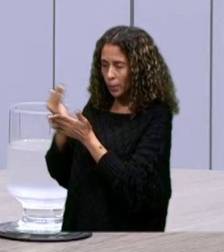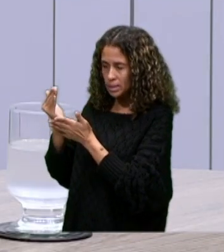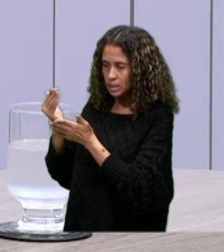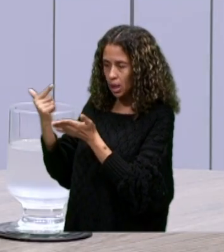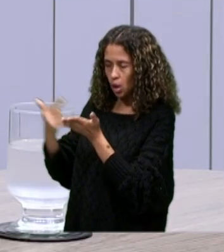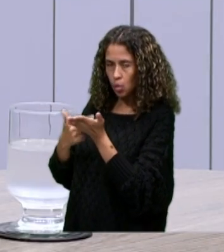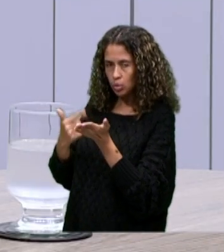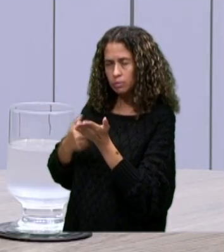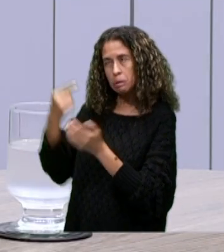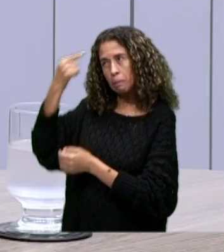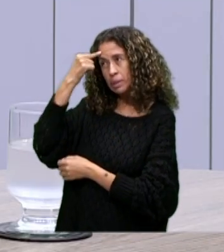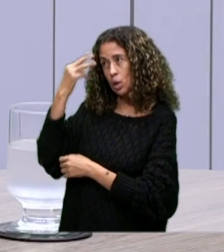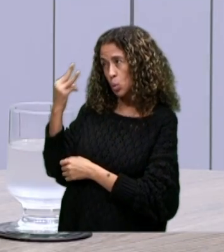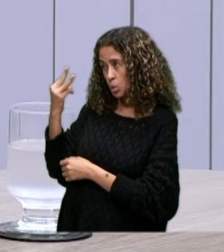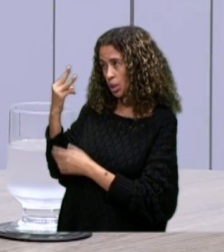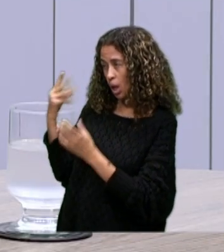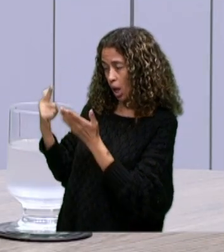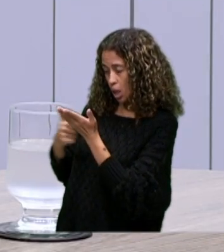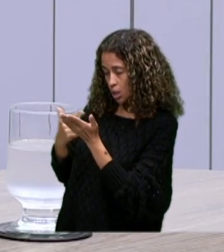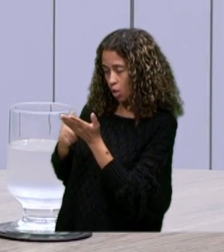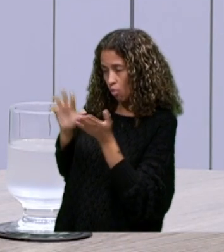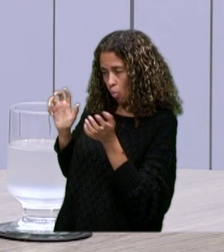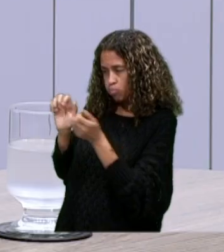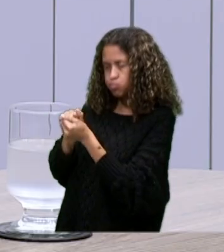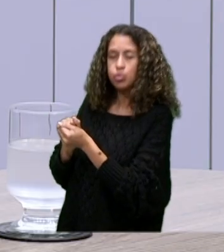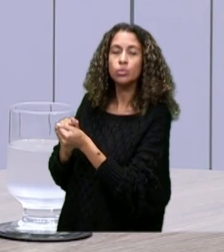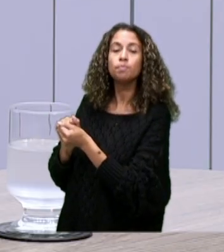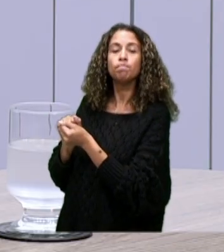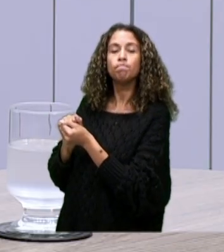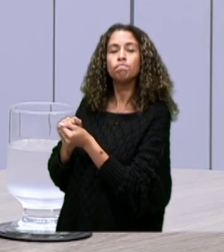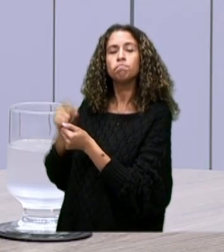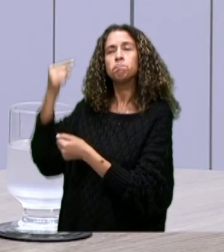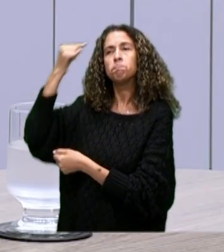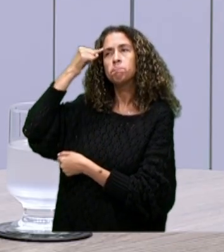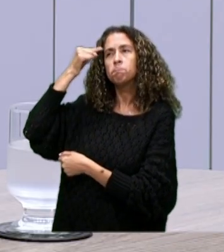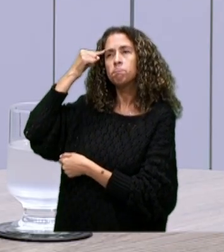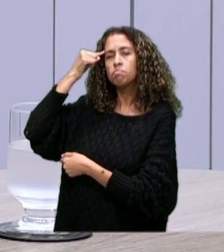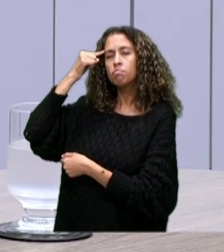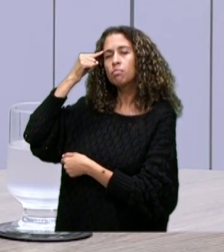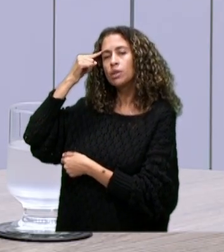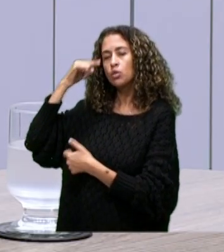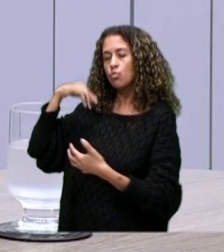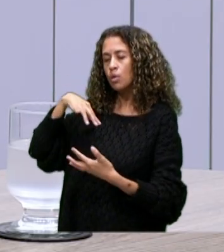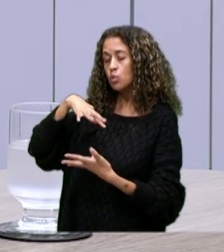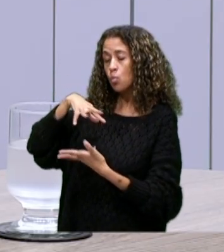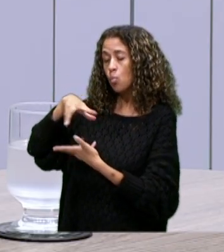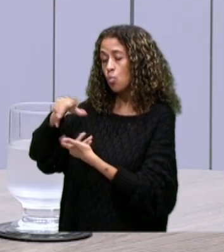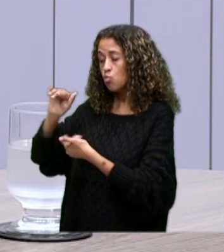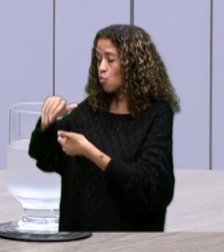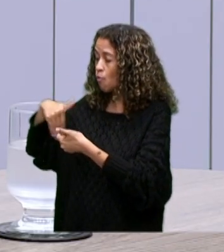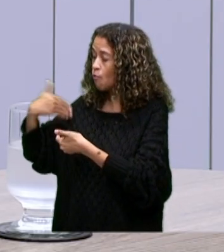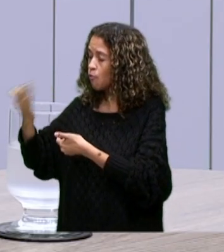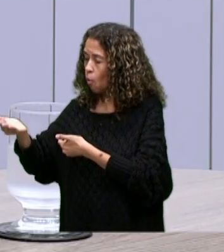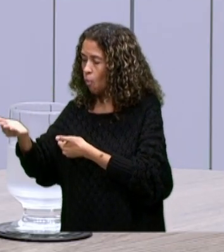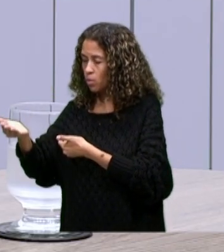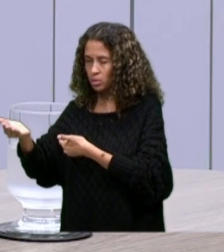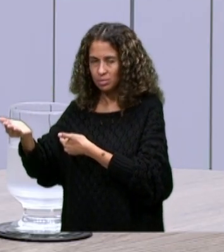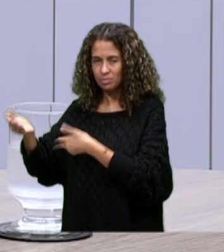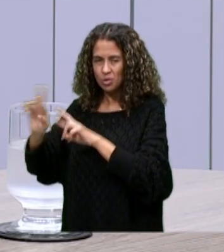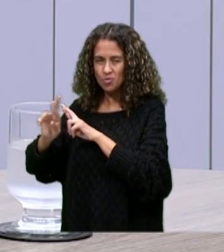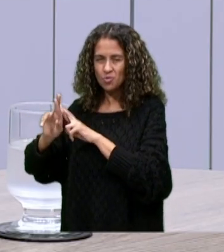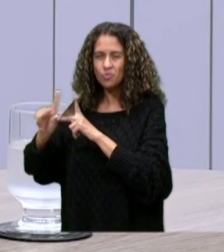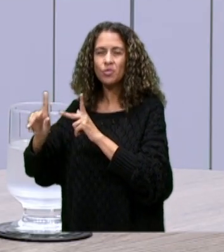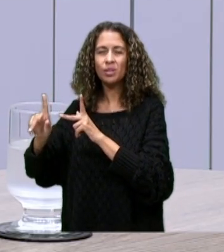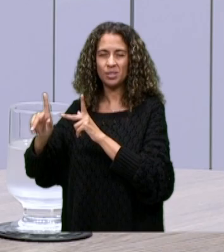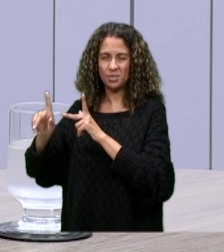3 livros. Eu queria fazer uma história que tivesse um mundo diferente fora do nosso mundo, um mundo alienígena